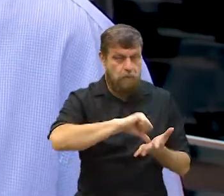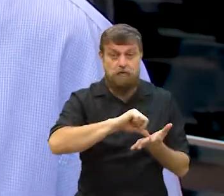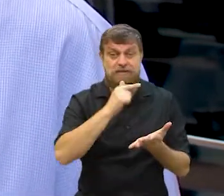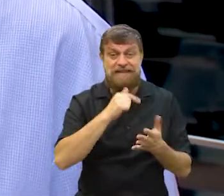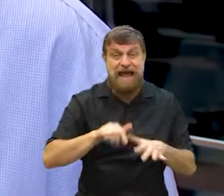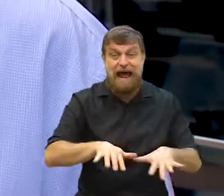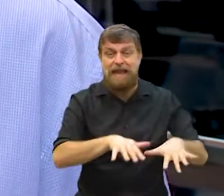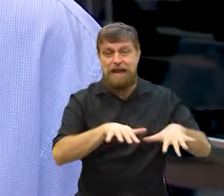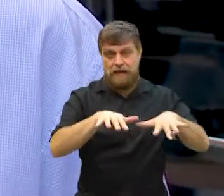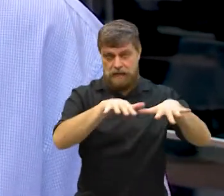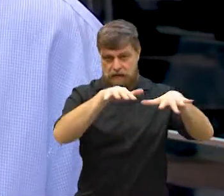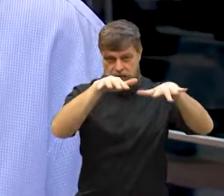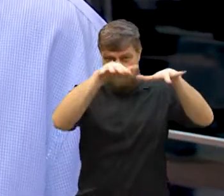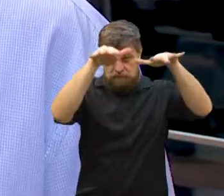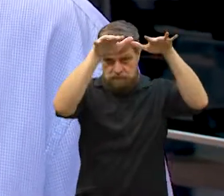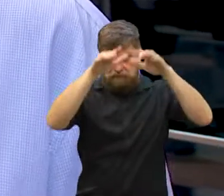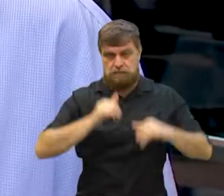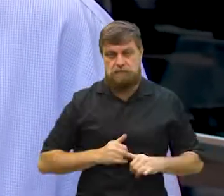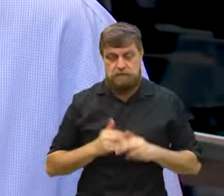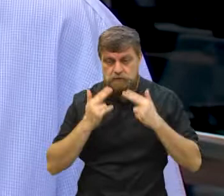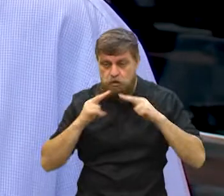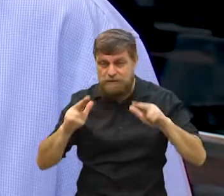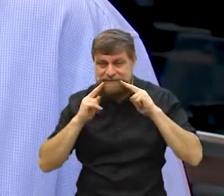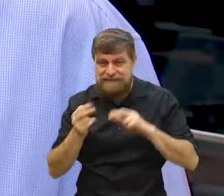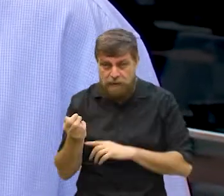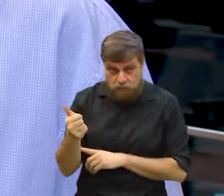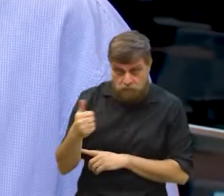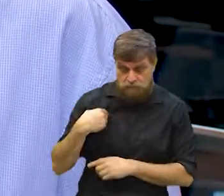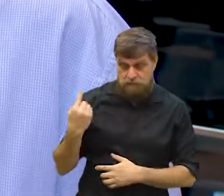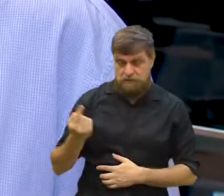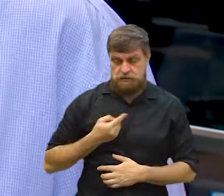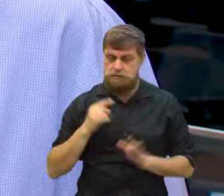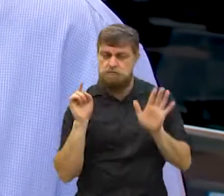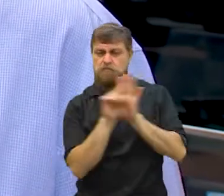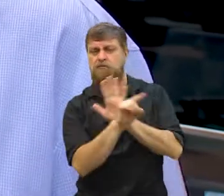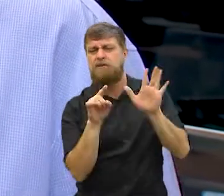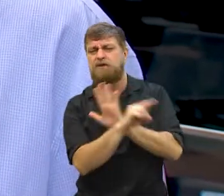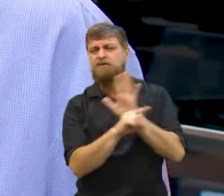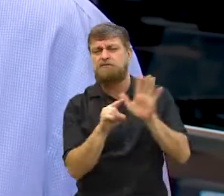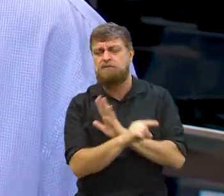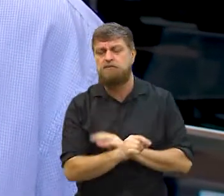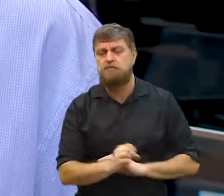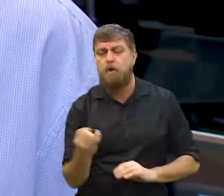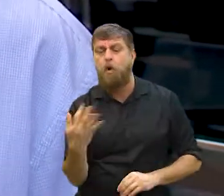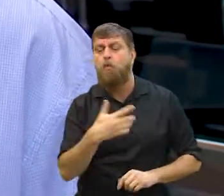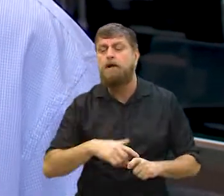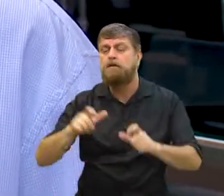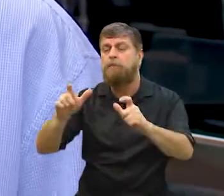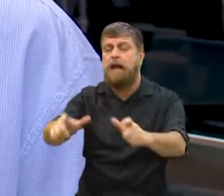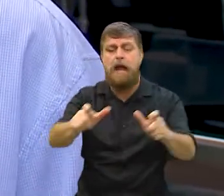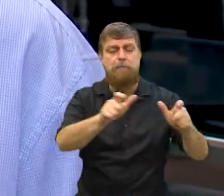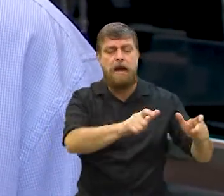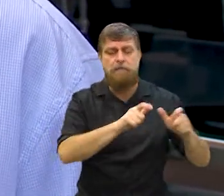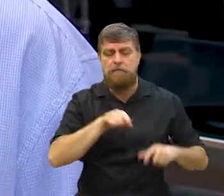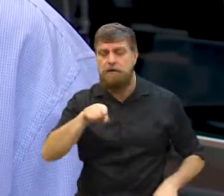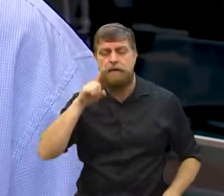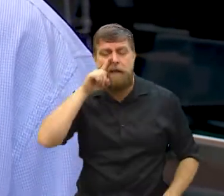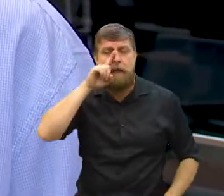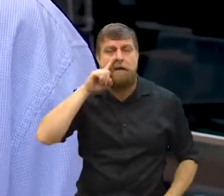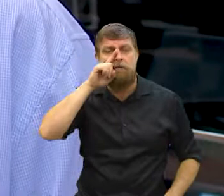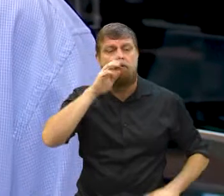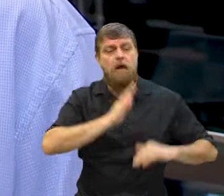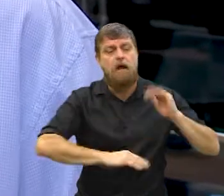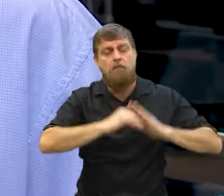muitos pontos de alagamento na cidade e são menos noticiados e aí a gente questionou sobre esses pontos Quais são quais são as providências